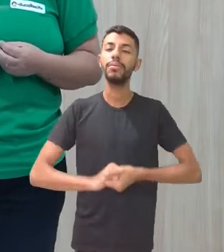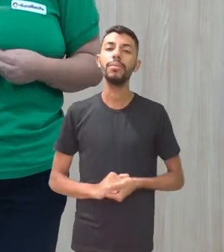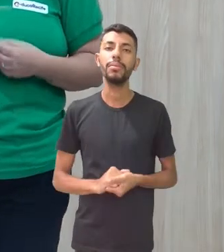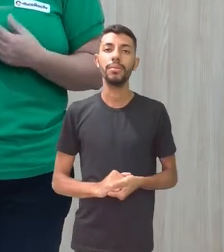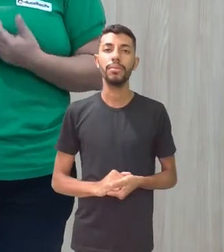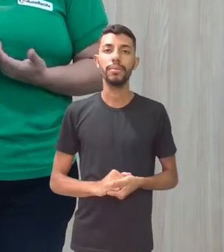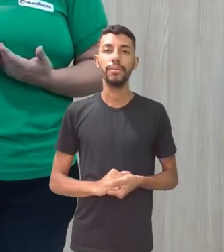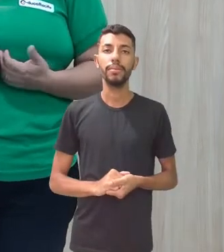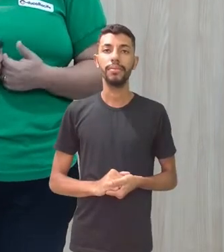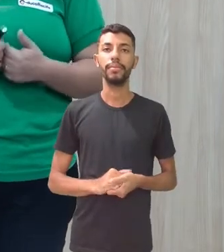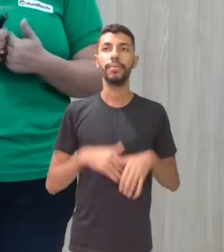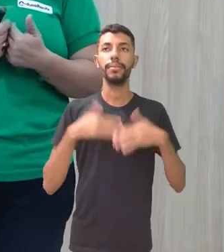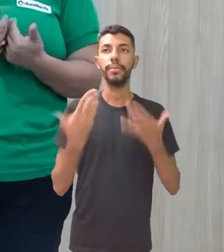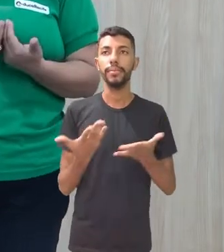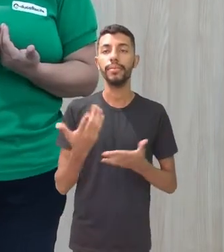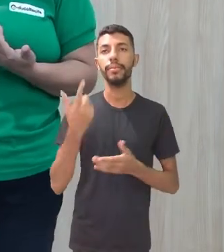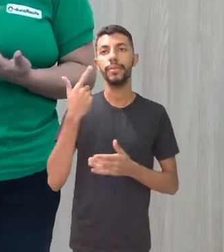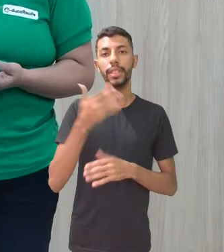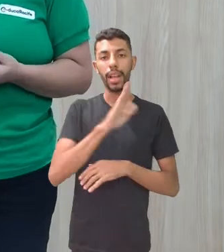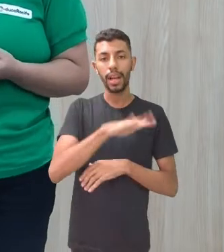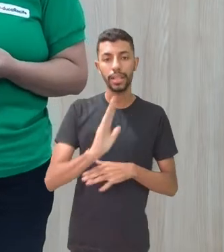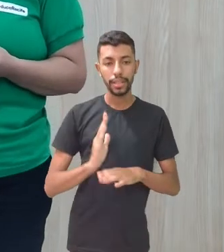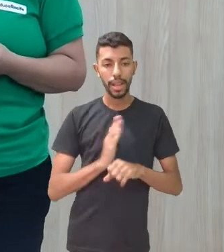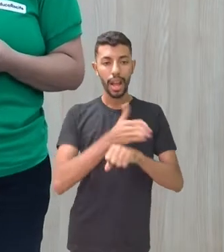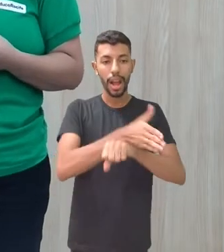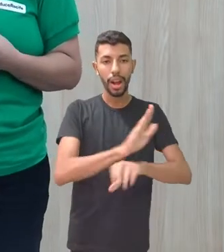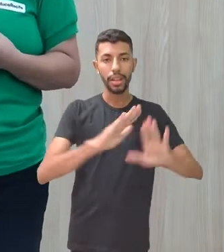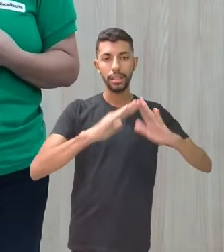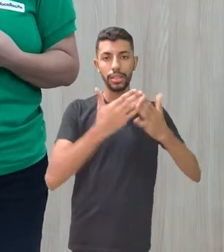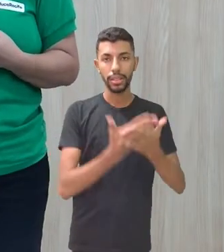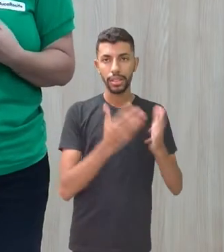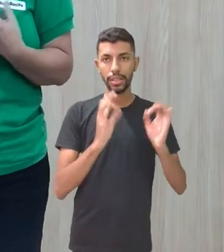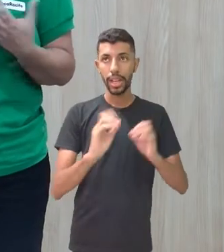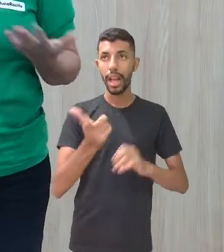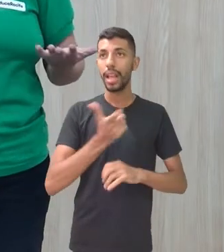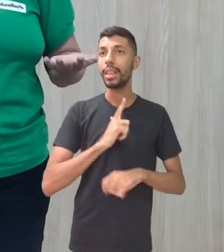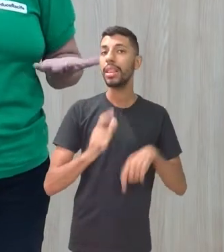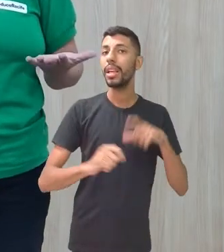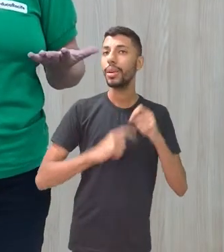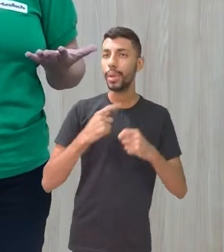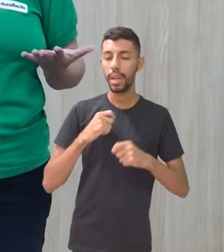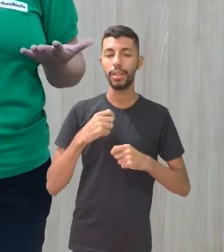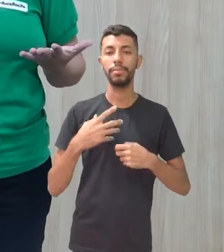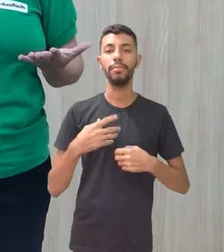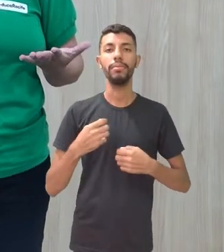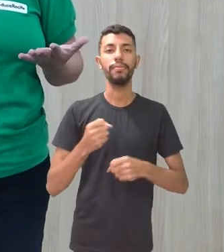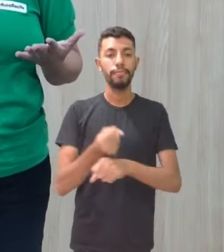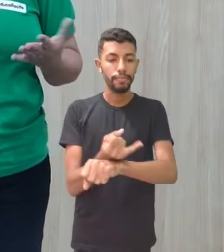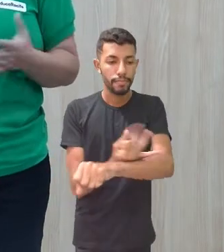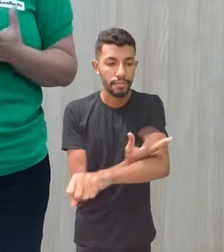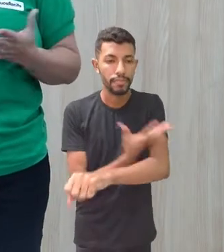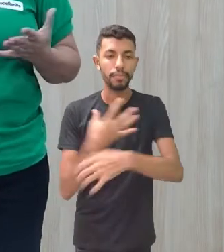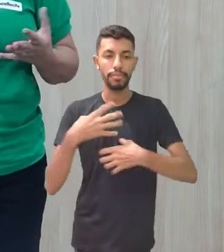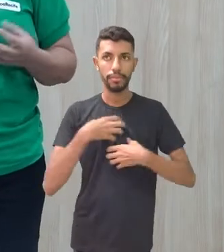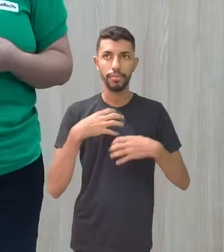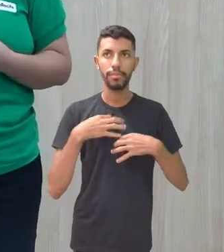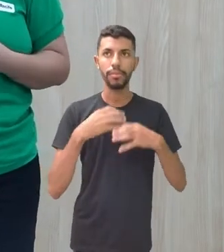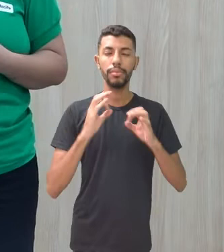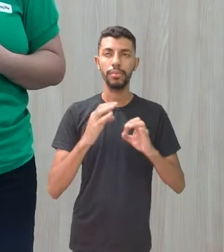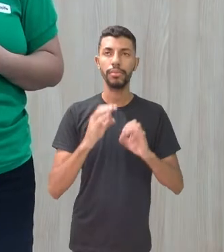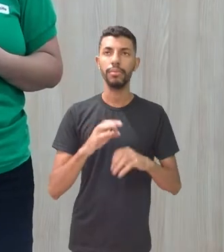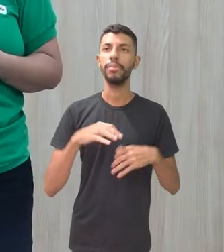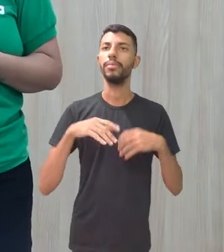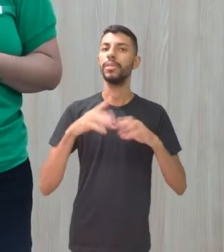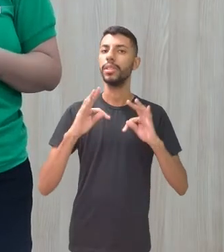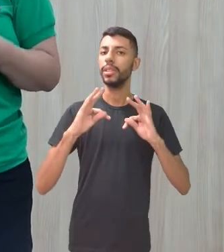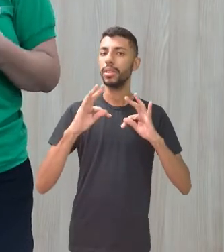Bom, aquela criança que está chegando na creche, ela tem sentimentos, não é? Todas elas têm,